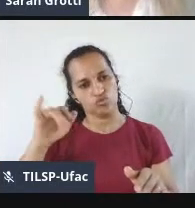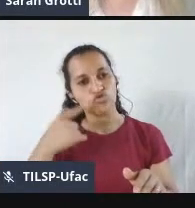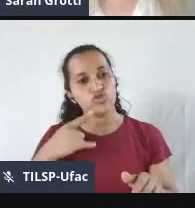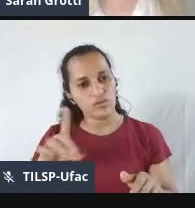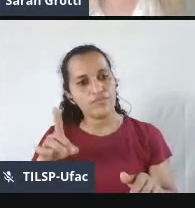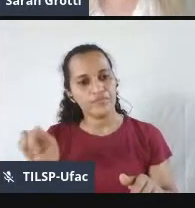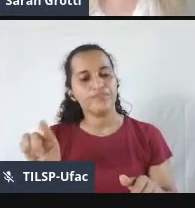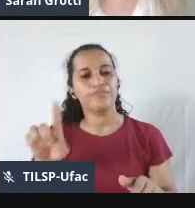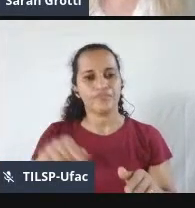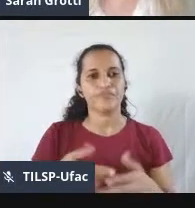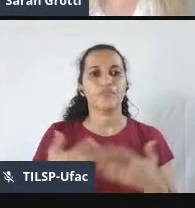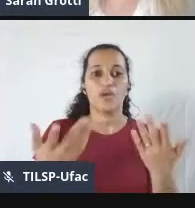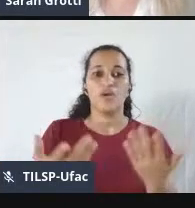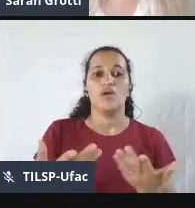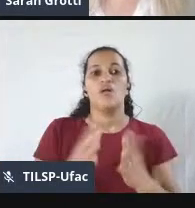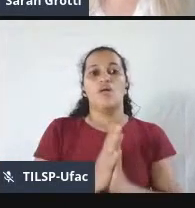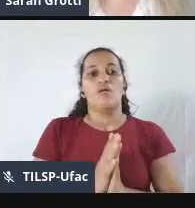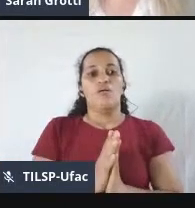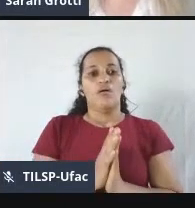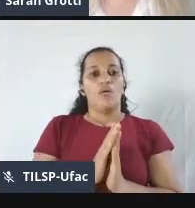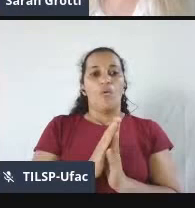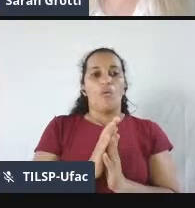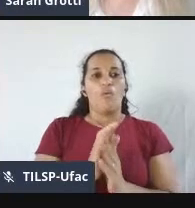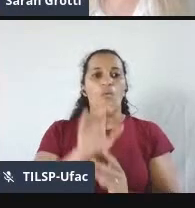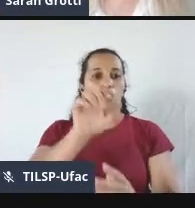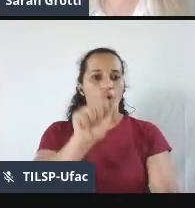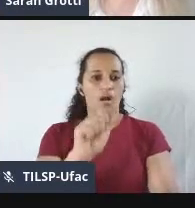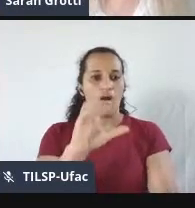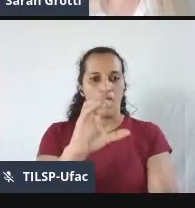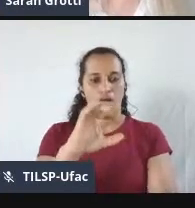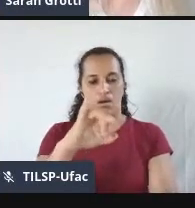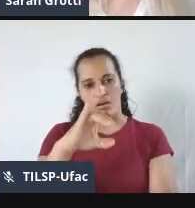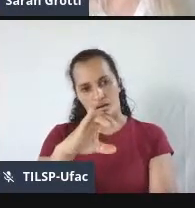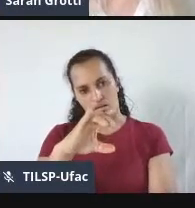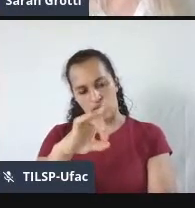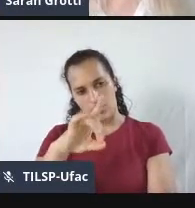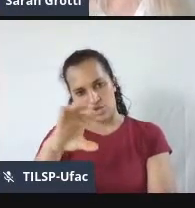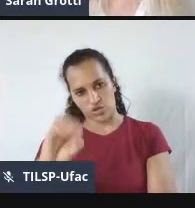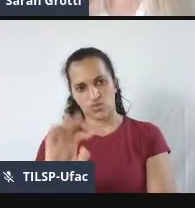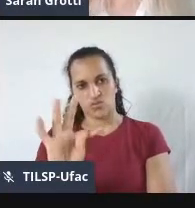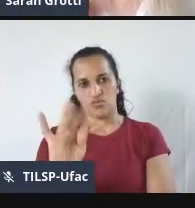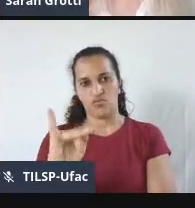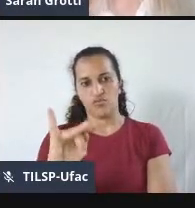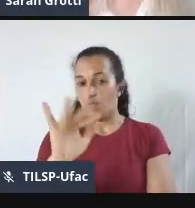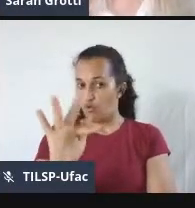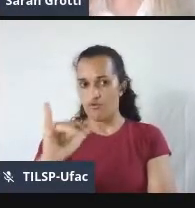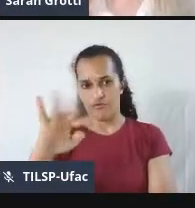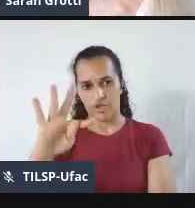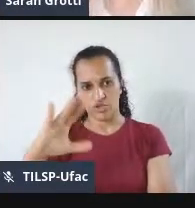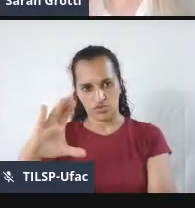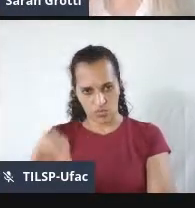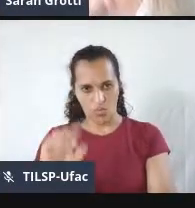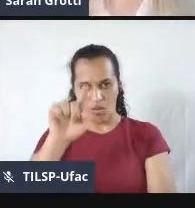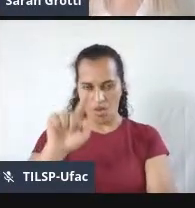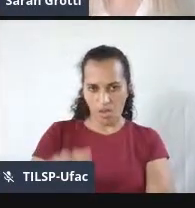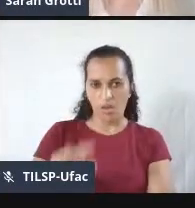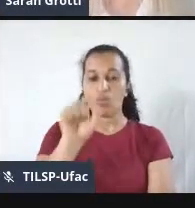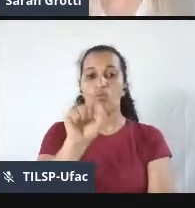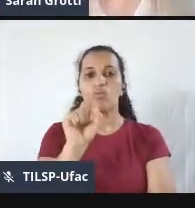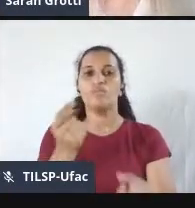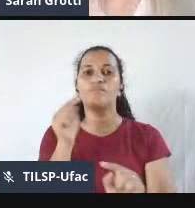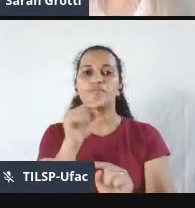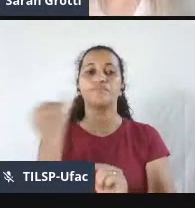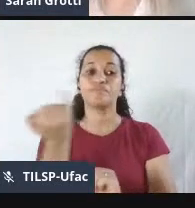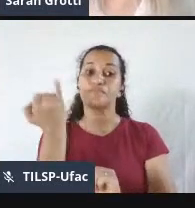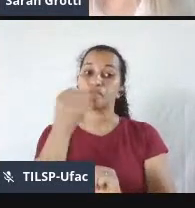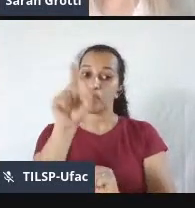O ácido fítico é o principal inibidor que é encontrado nas leguminosas. Ele é o principal inibidor e é